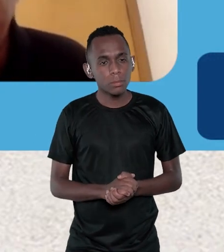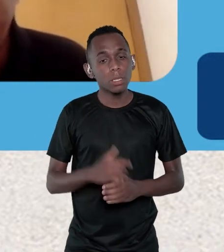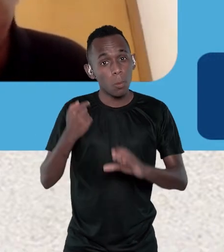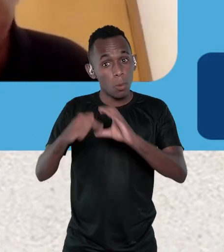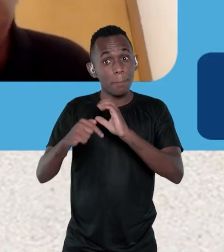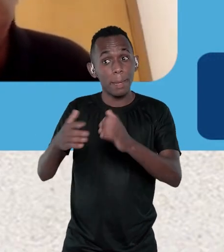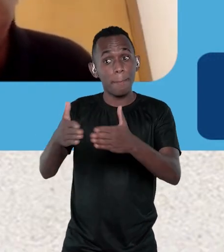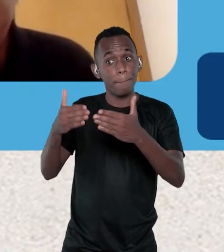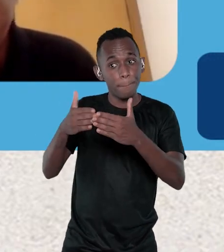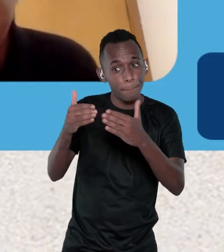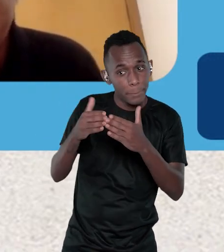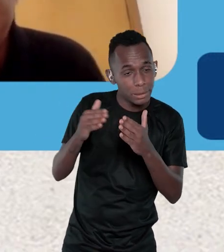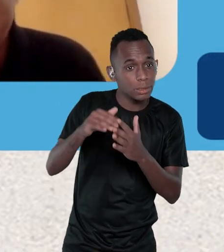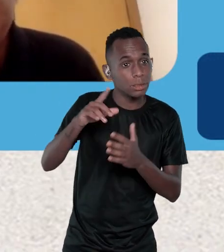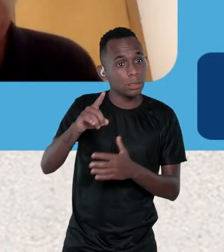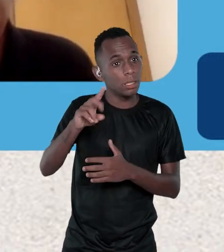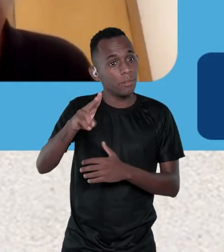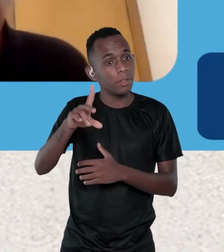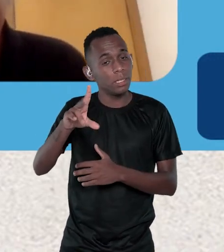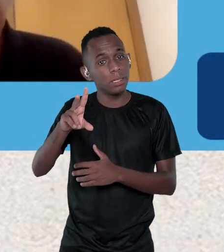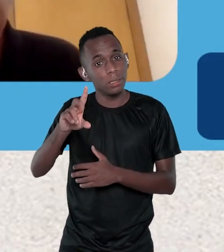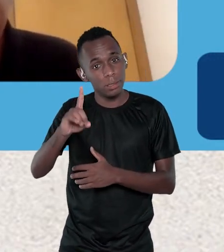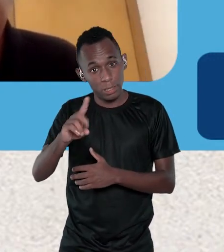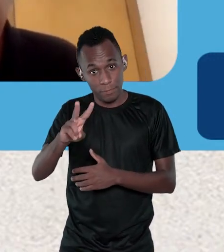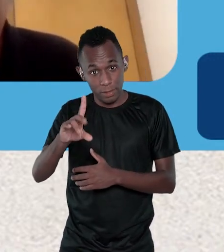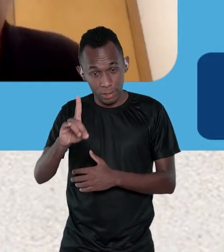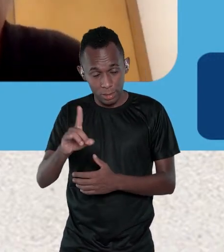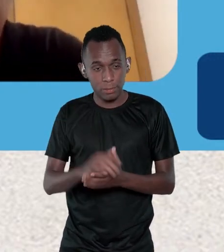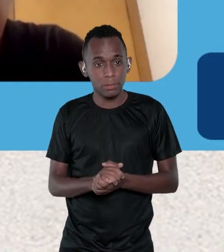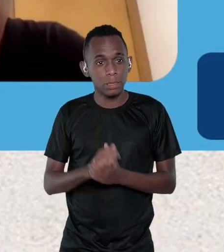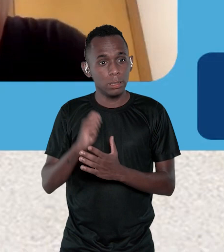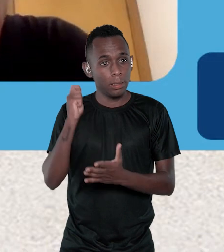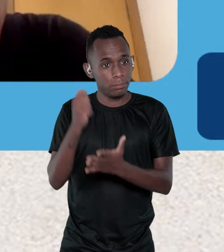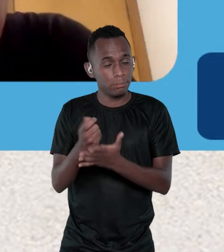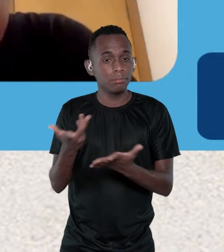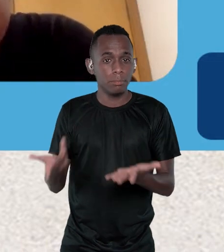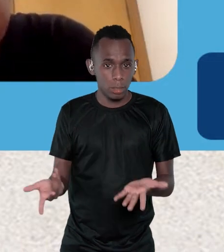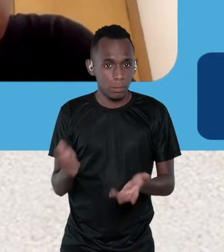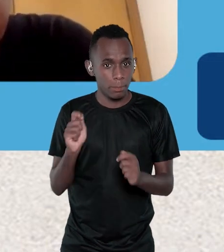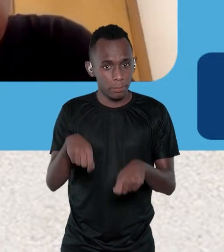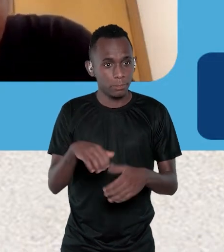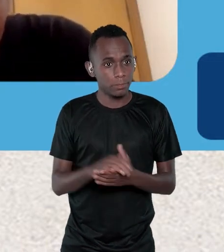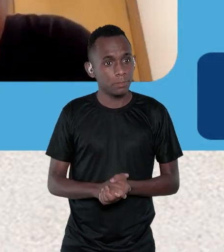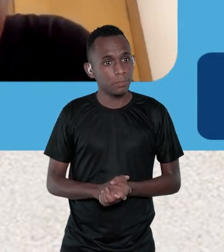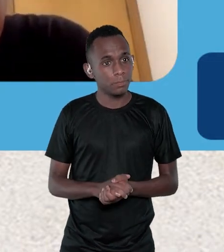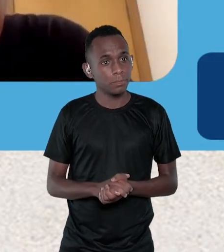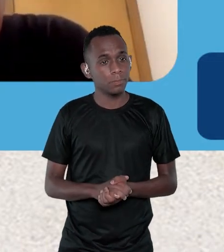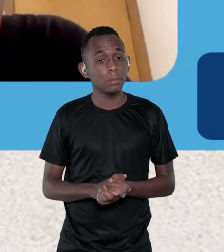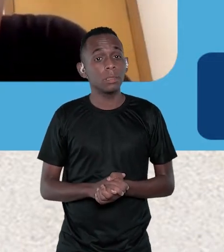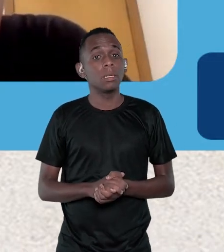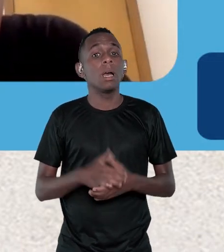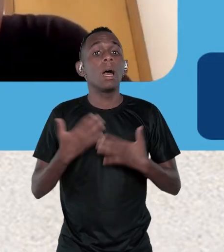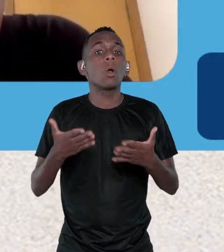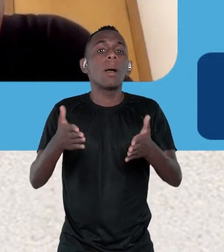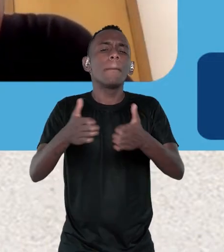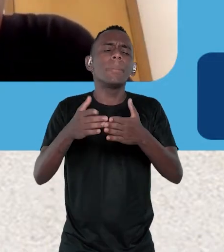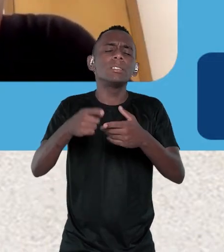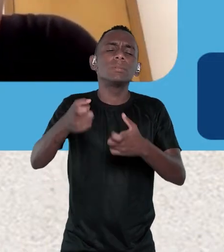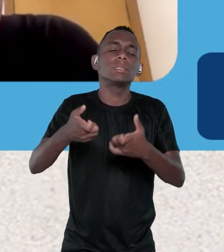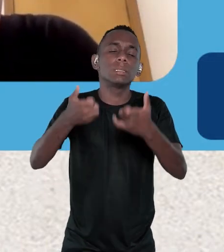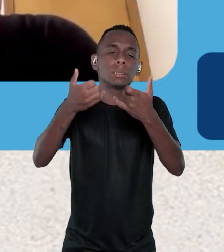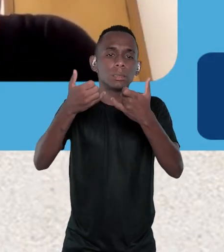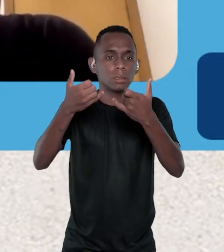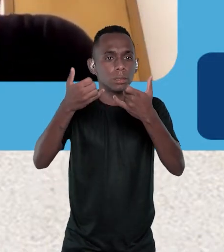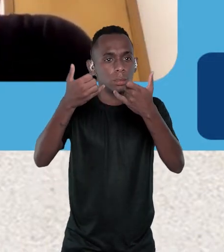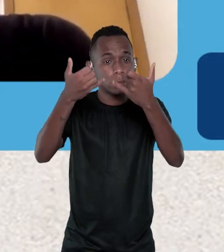@gmail.com. Então tá fácil. Murilo Antunes Murilo, @gmail.com, para solicitar aqui o DVD, fazer a